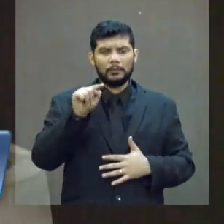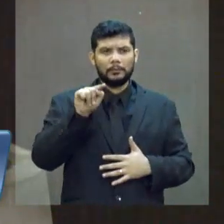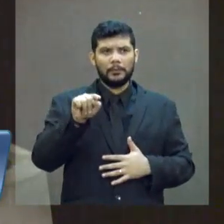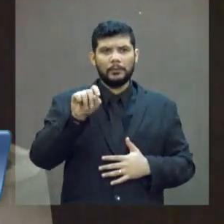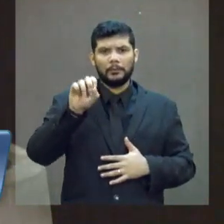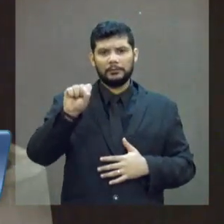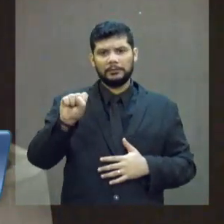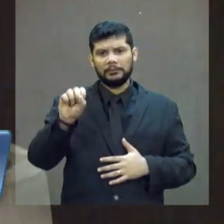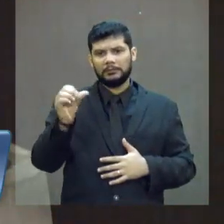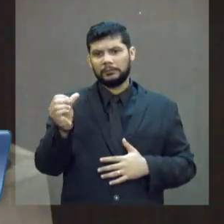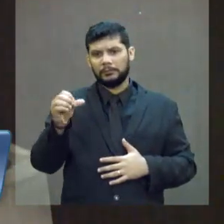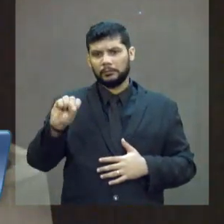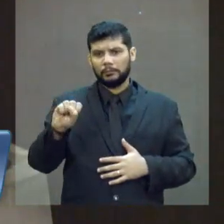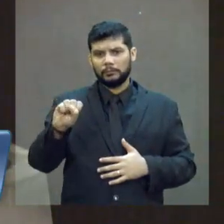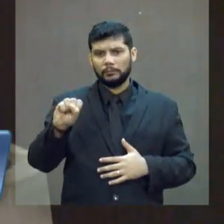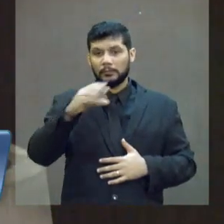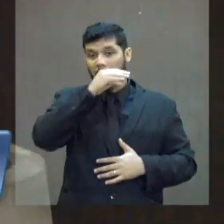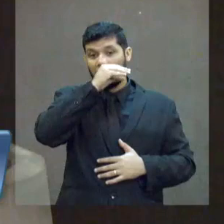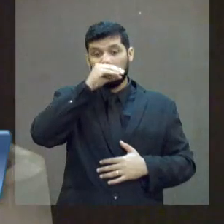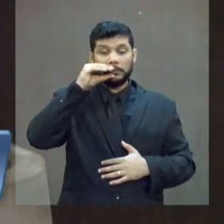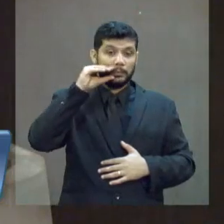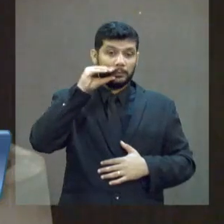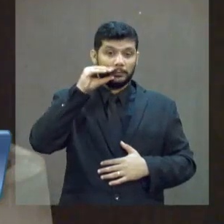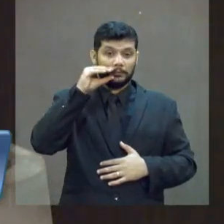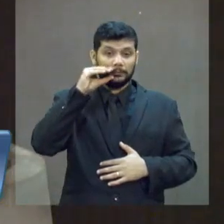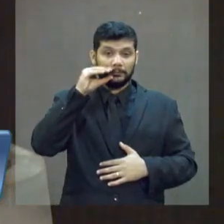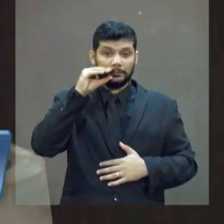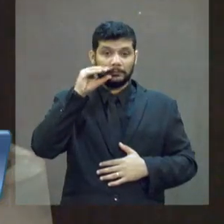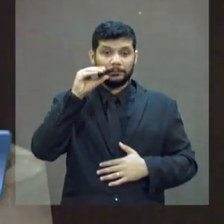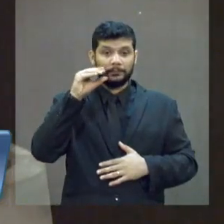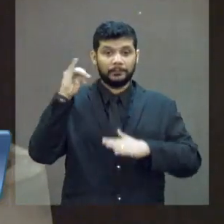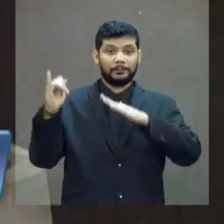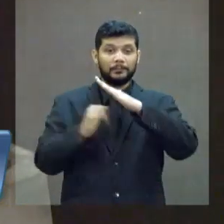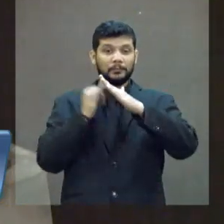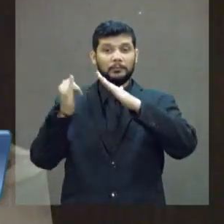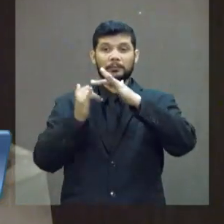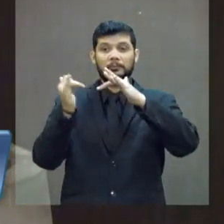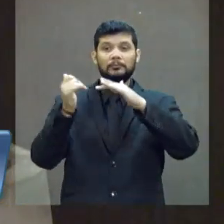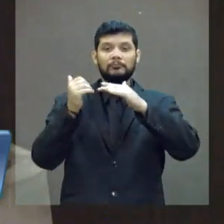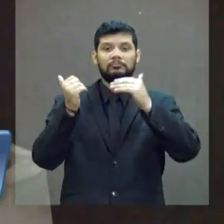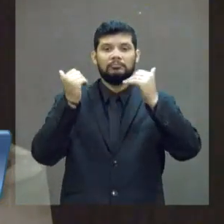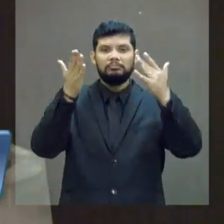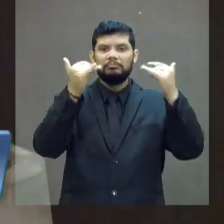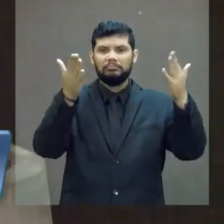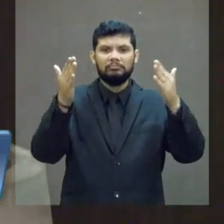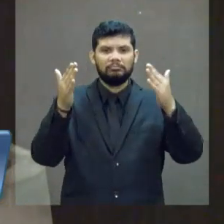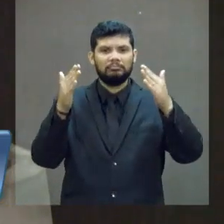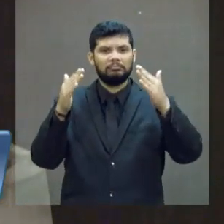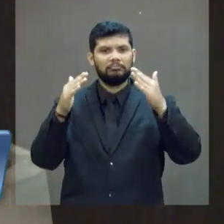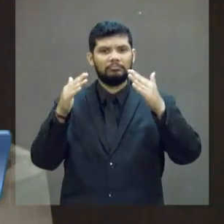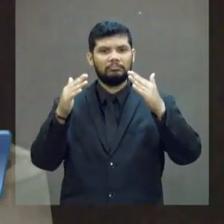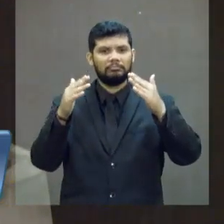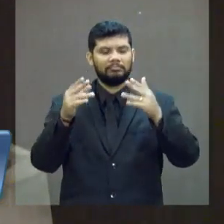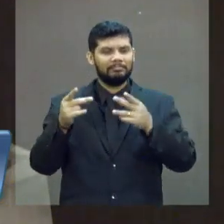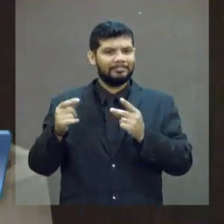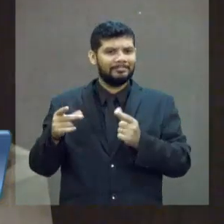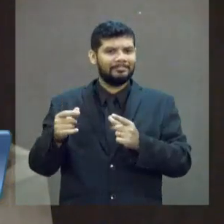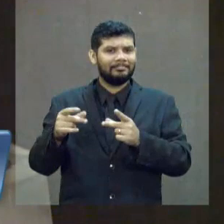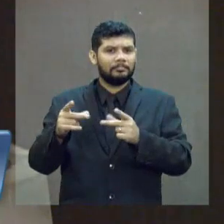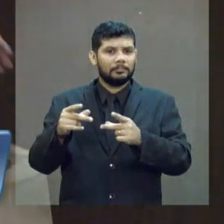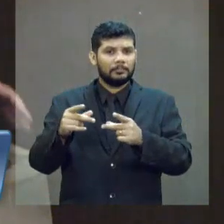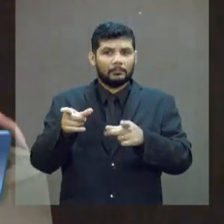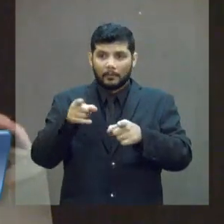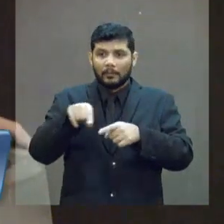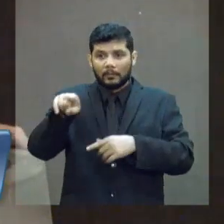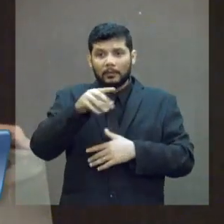4.688 adultos vivem institucionalizados em instituições de longa permanência, quando